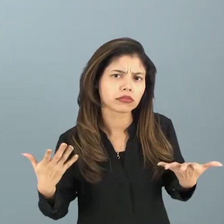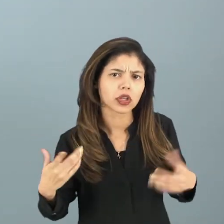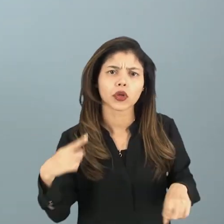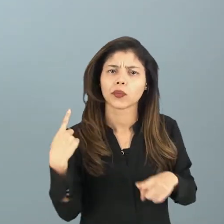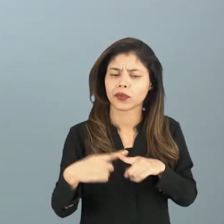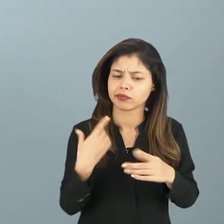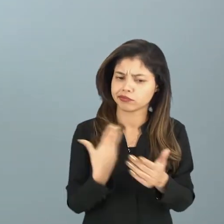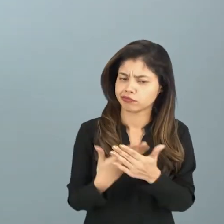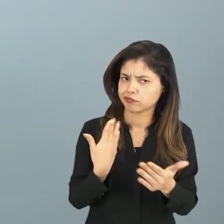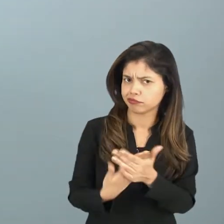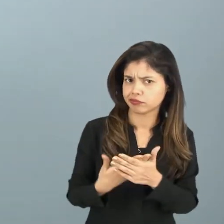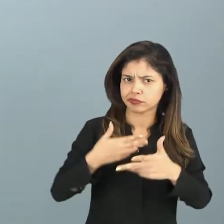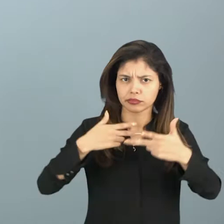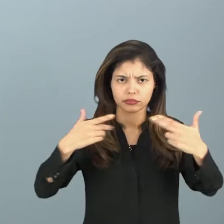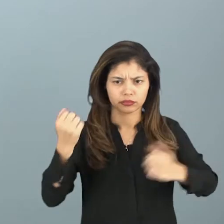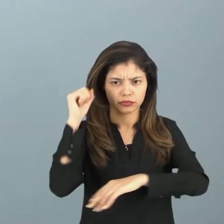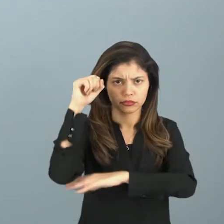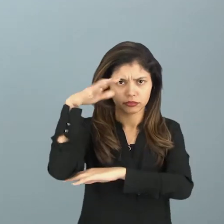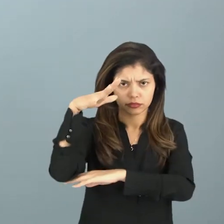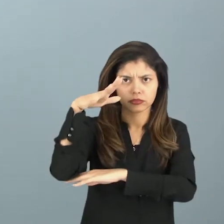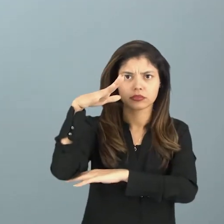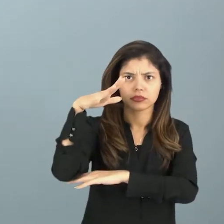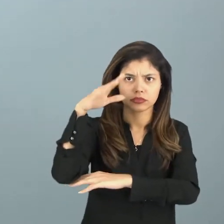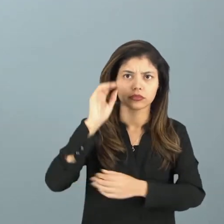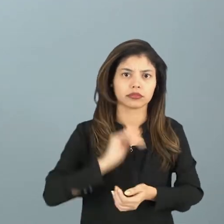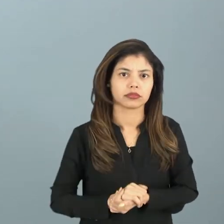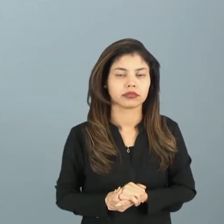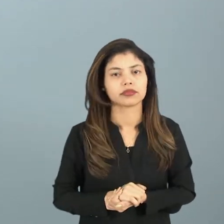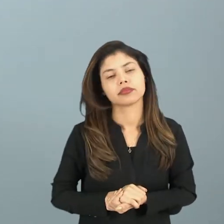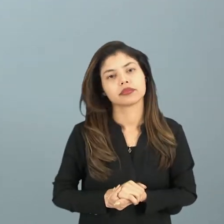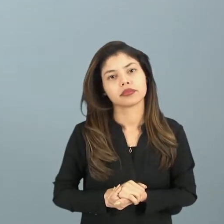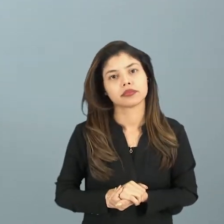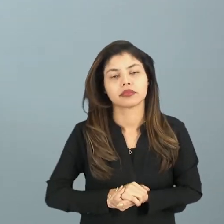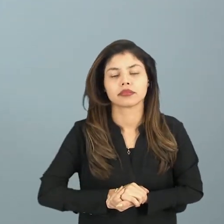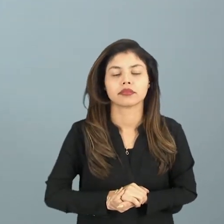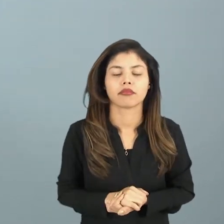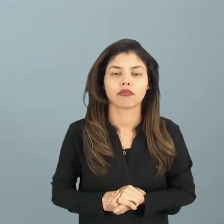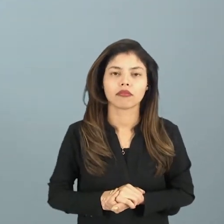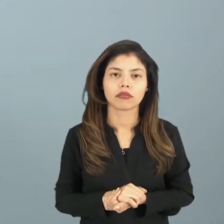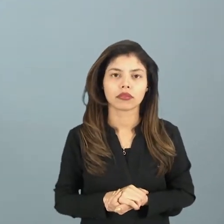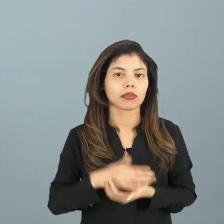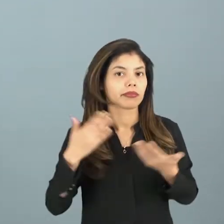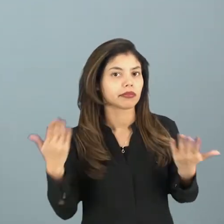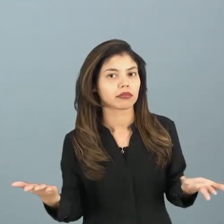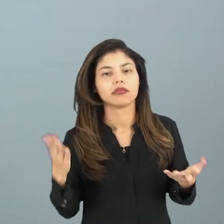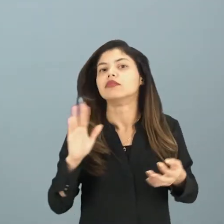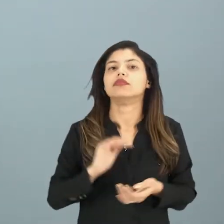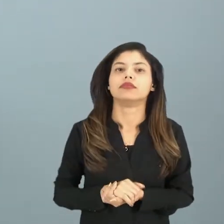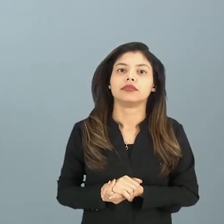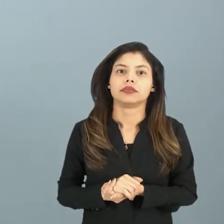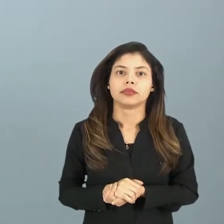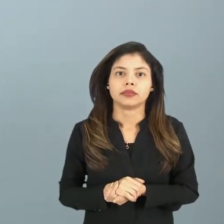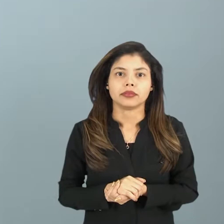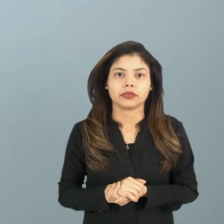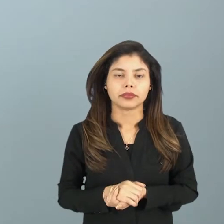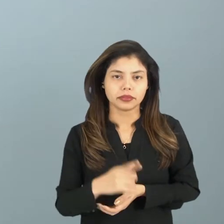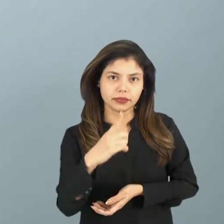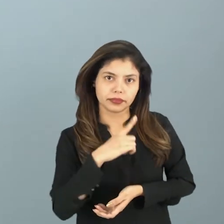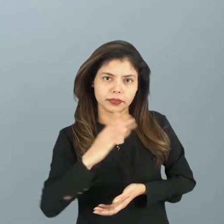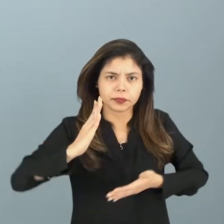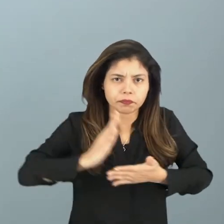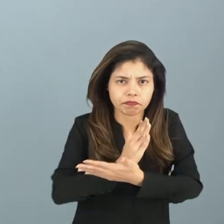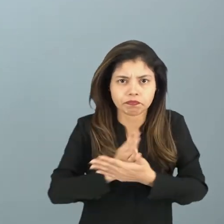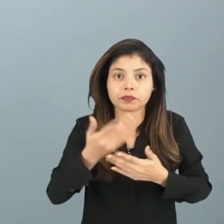estamos estudando sobre objetos luminosos e iluminados, não é? Então, vamos ter